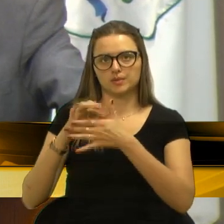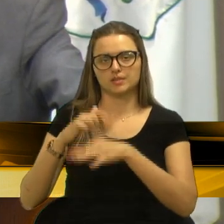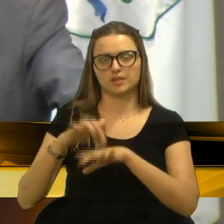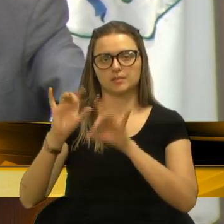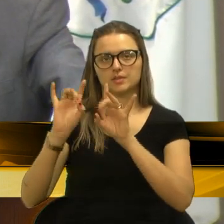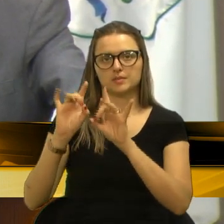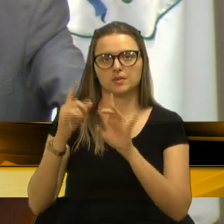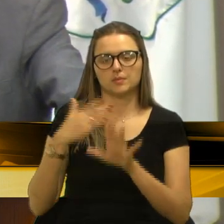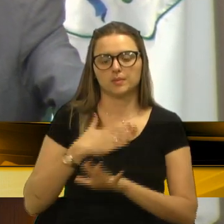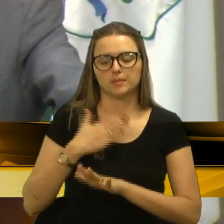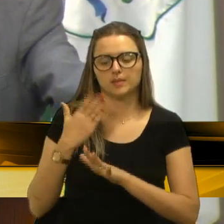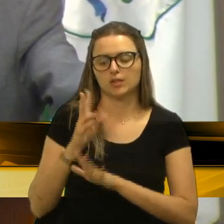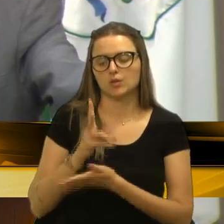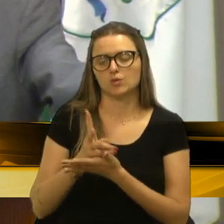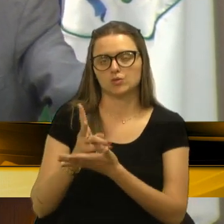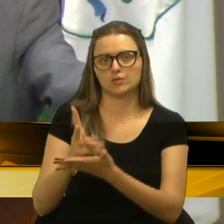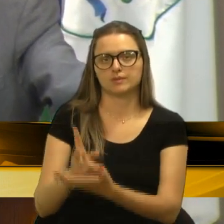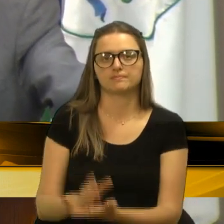para que eu possa concluir.